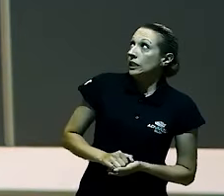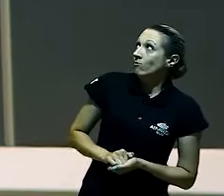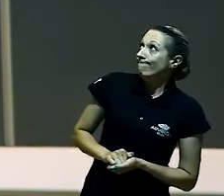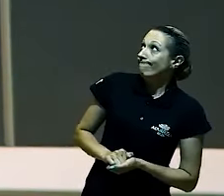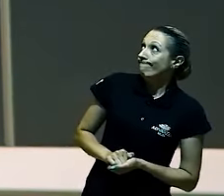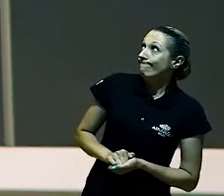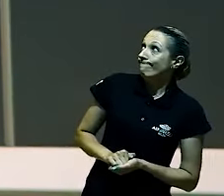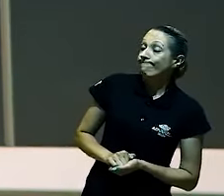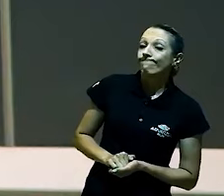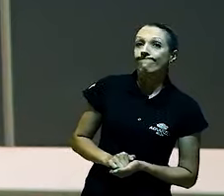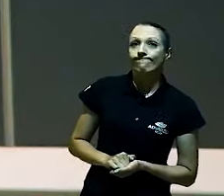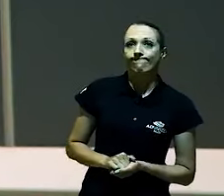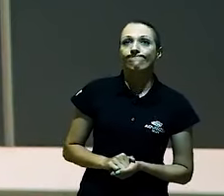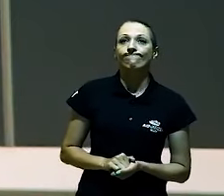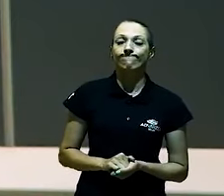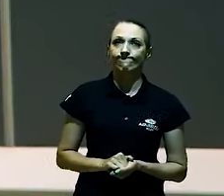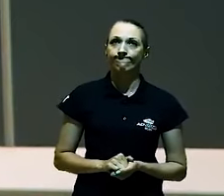Você está me acompanhando aí?